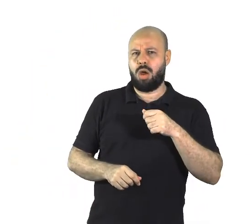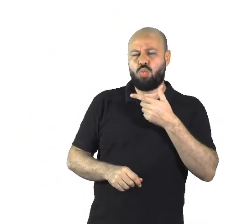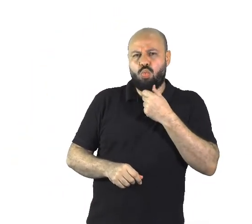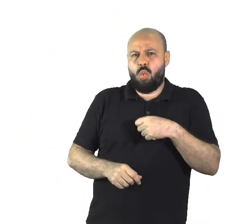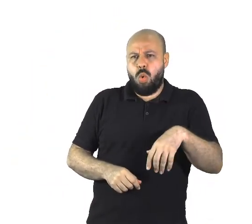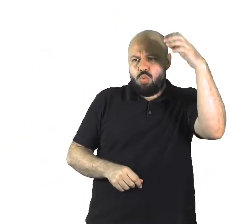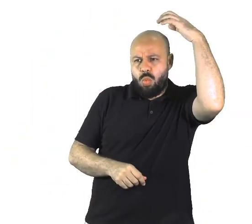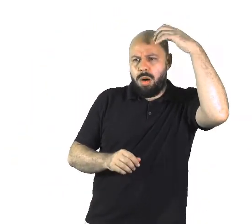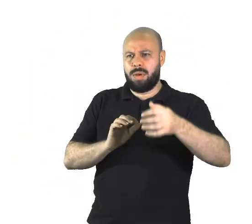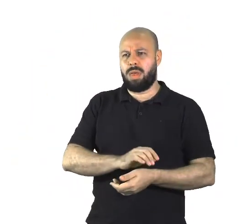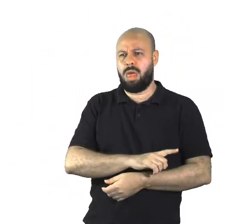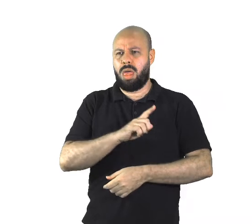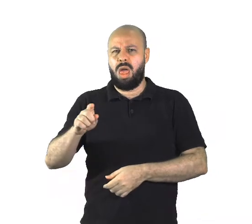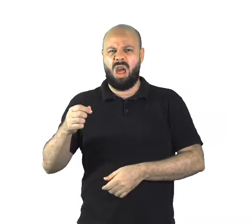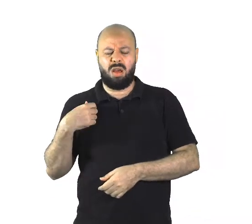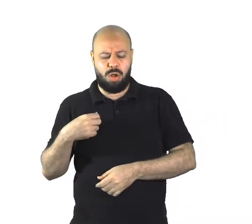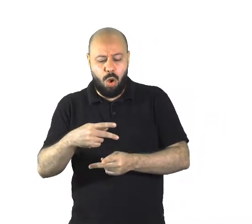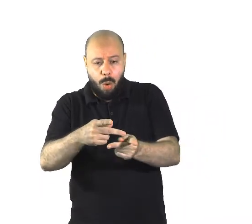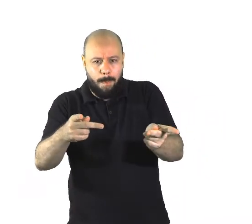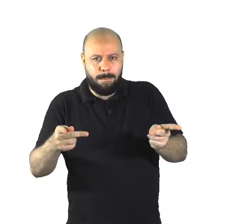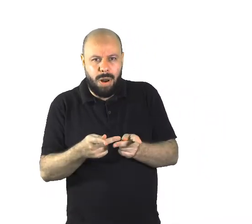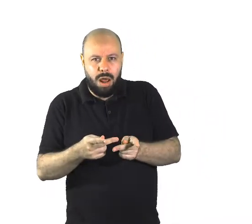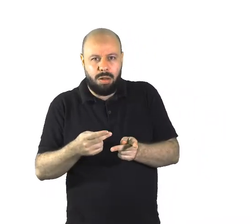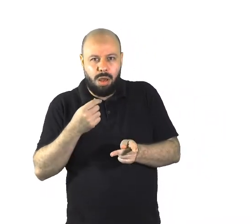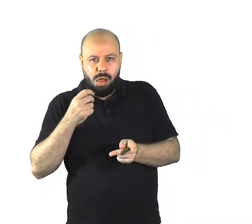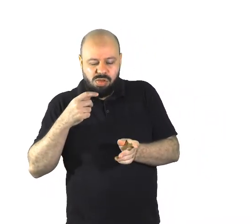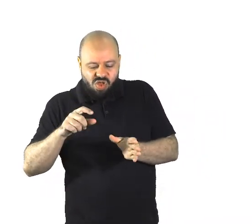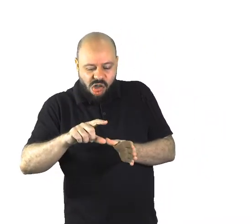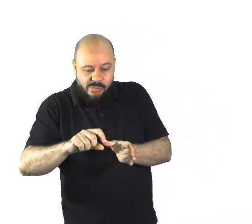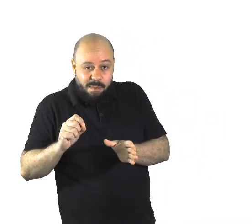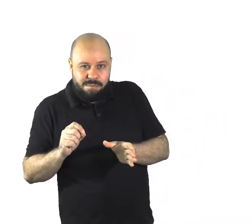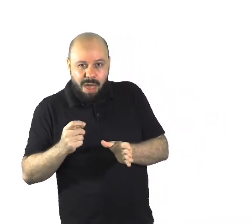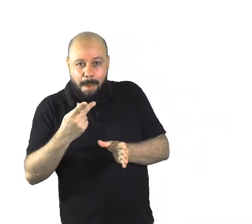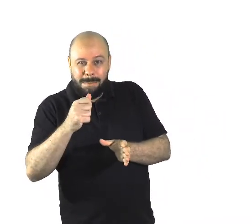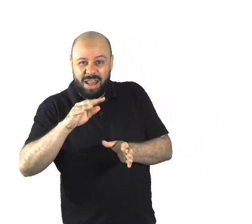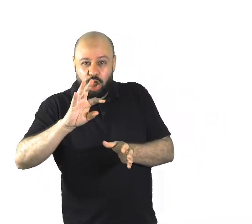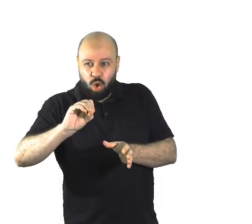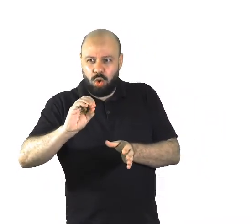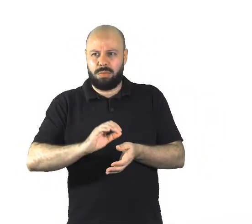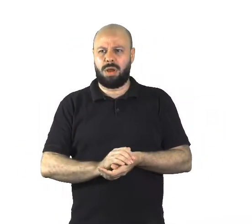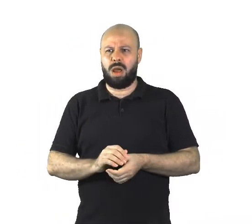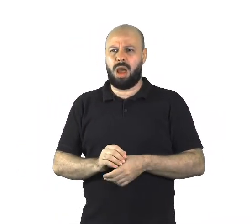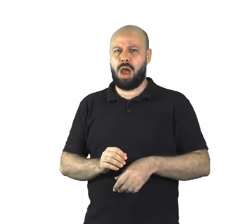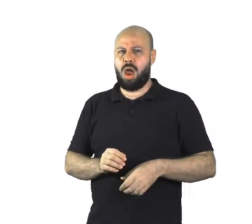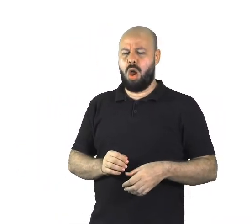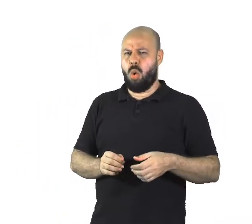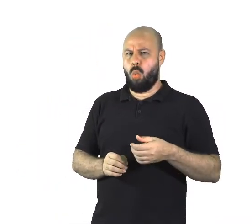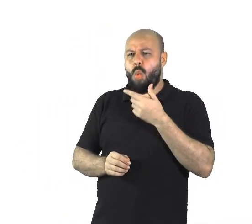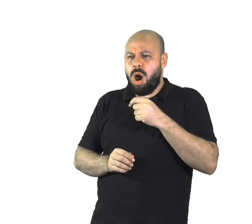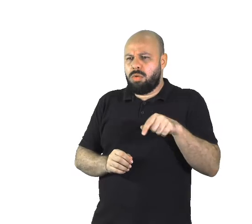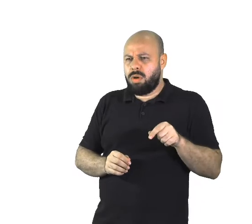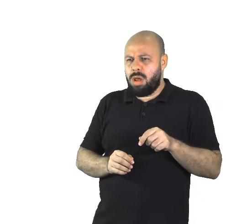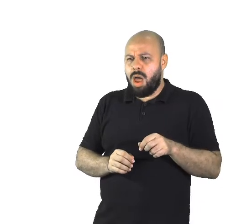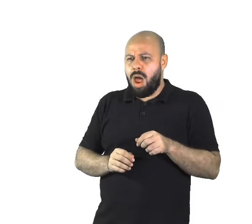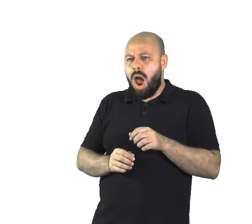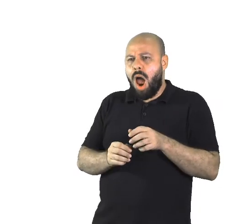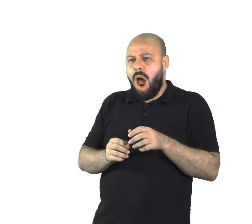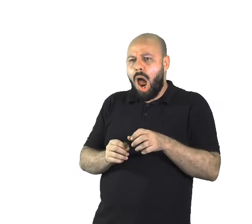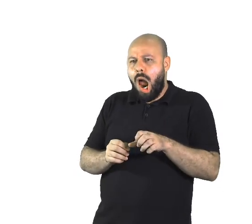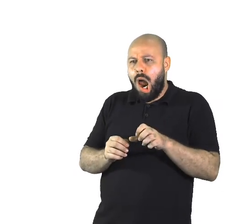ratinha roeu o R do prato e nasceu o pato. O rato, por sua vez, roeu o R do grato e